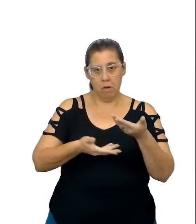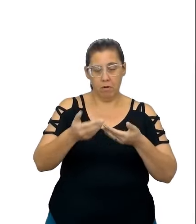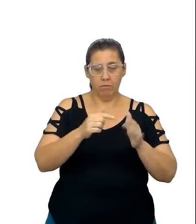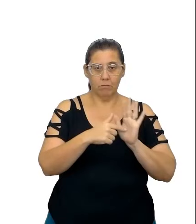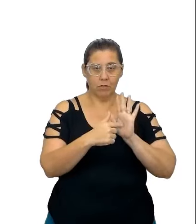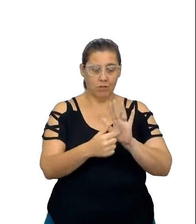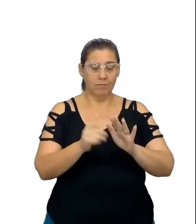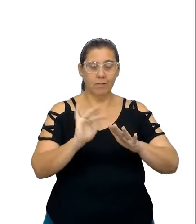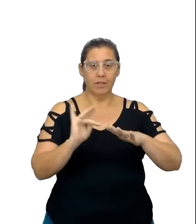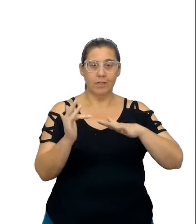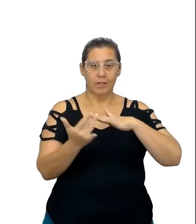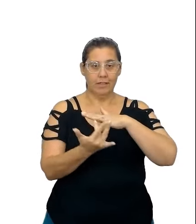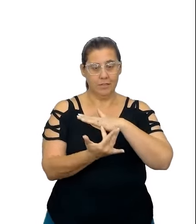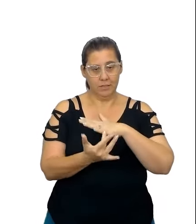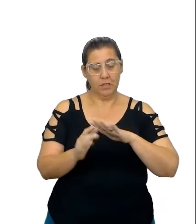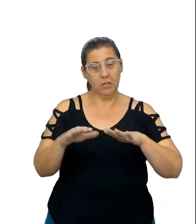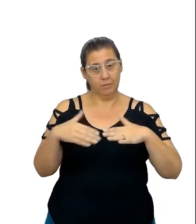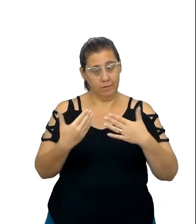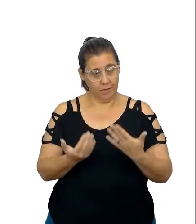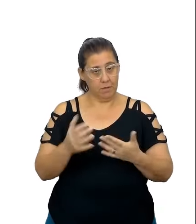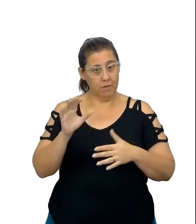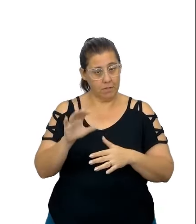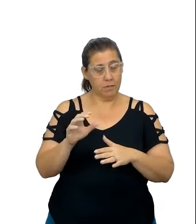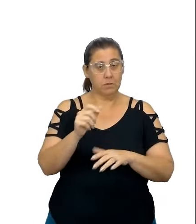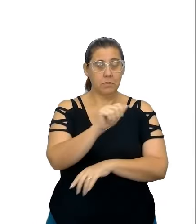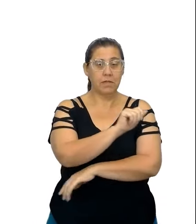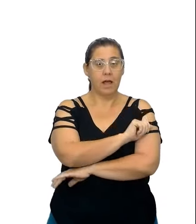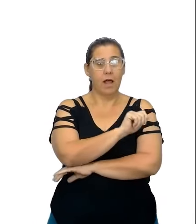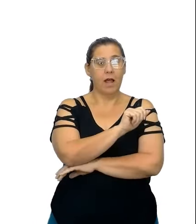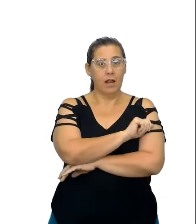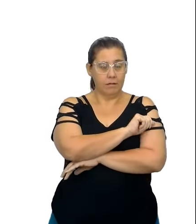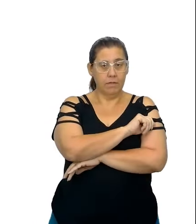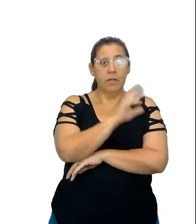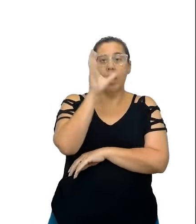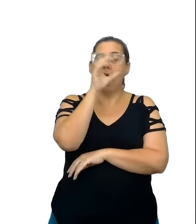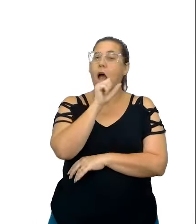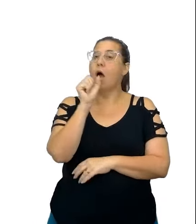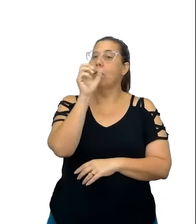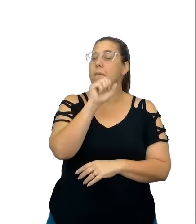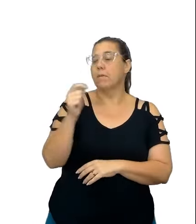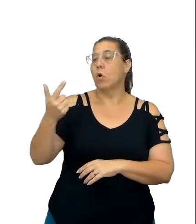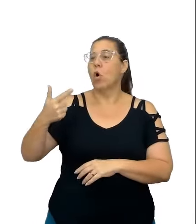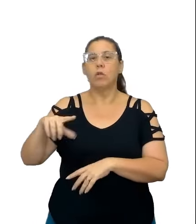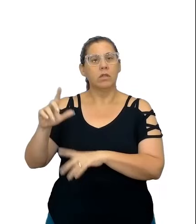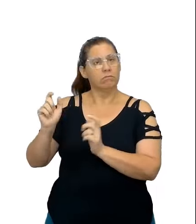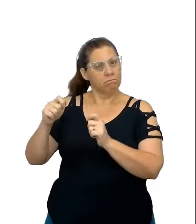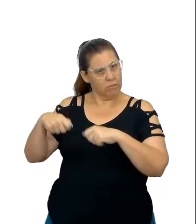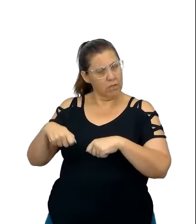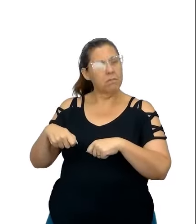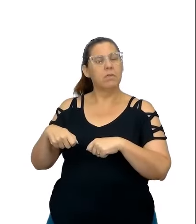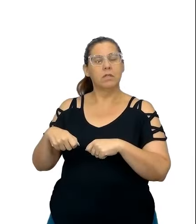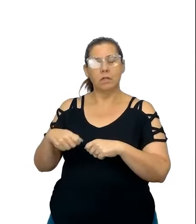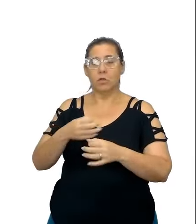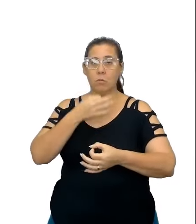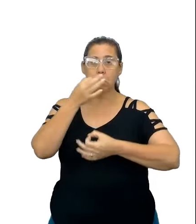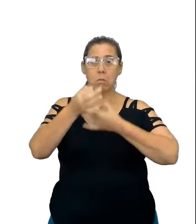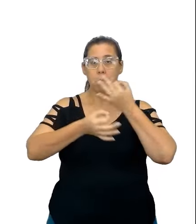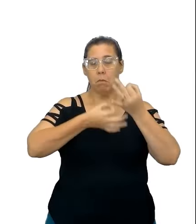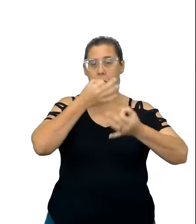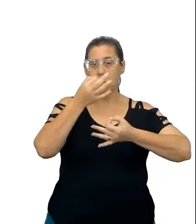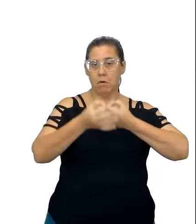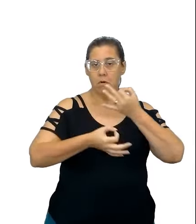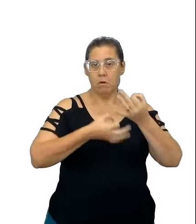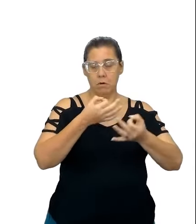redes sociais. Então, nesse sentido, os alunos aprendem outras possibilidades de argumentar